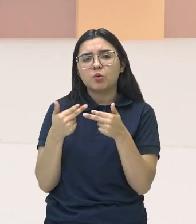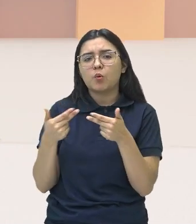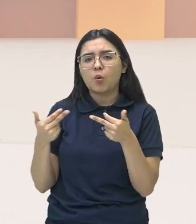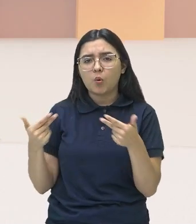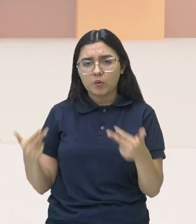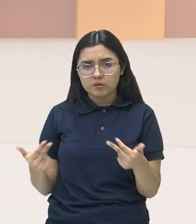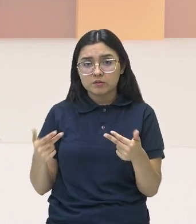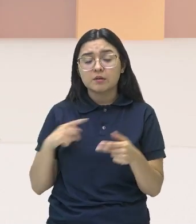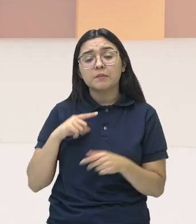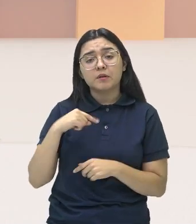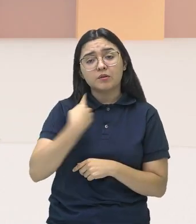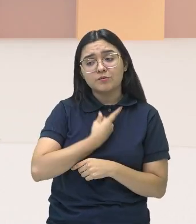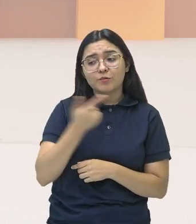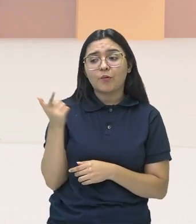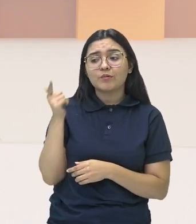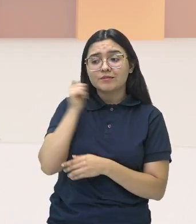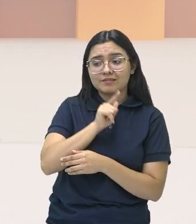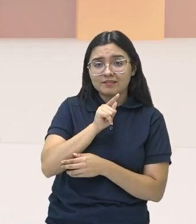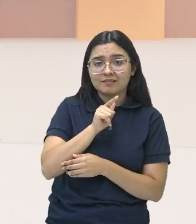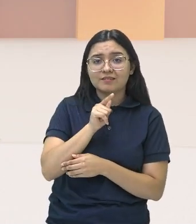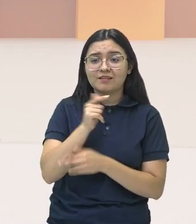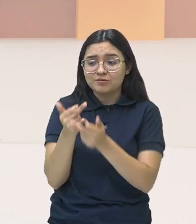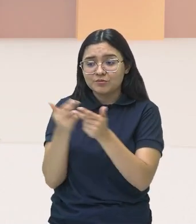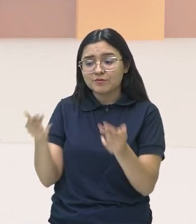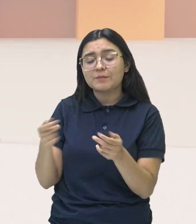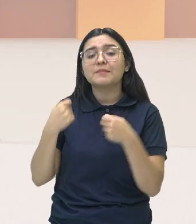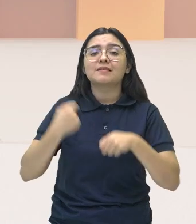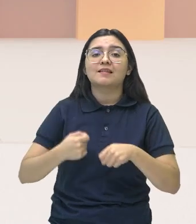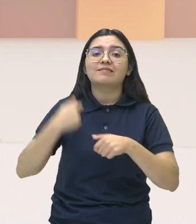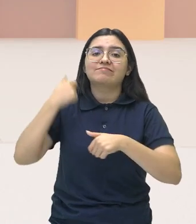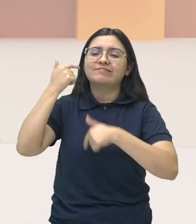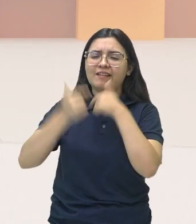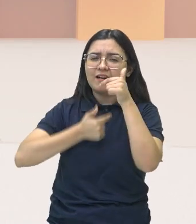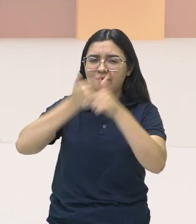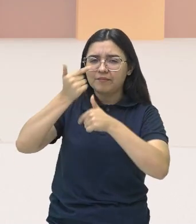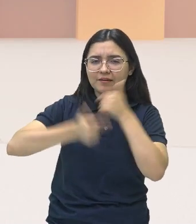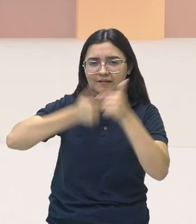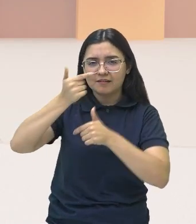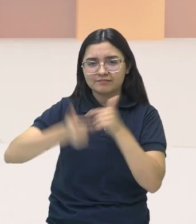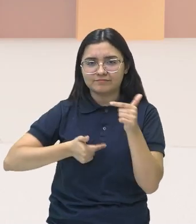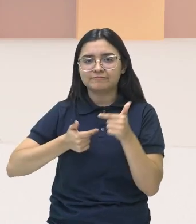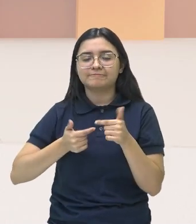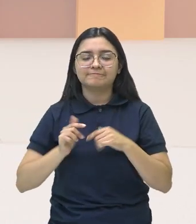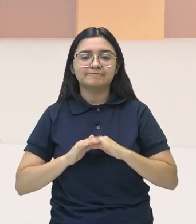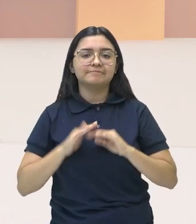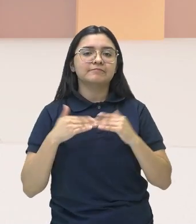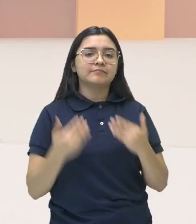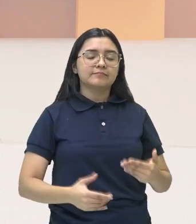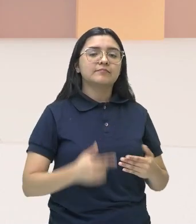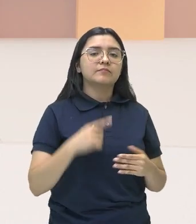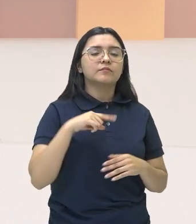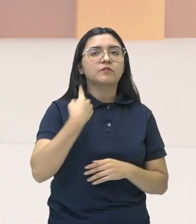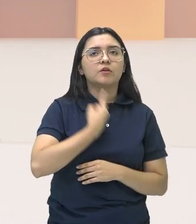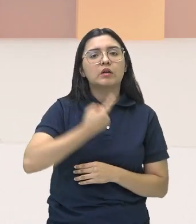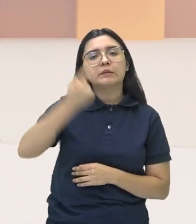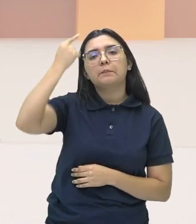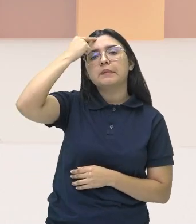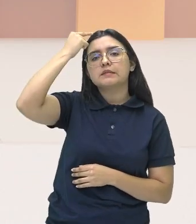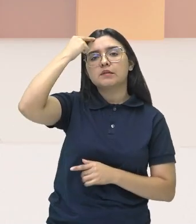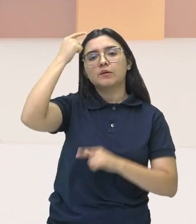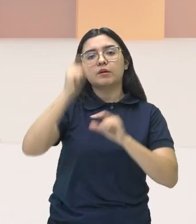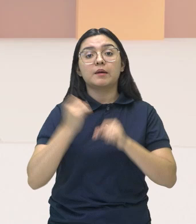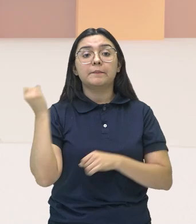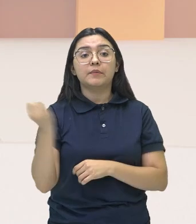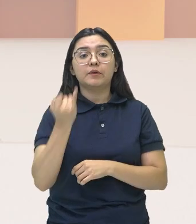possa ter as coisas, nós temos que trabalhar, né? Assim que a gente aprende, né? Então, tudo isso nos leva a pensar sobre a importância